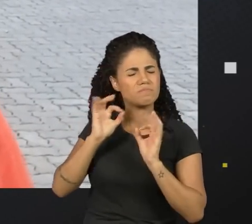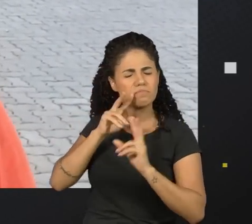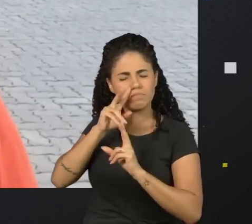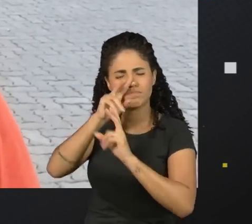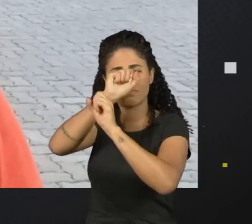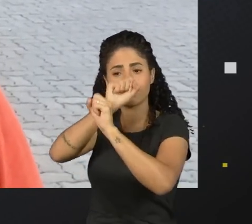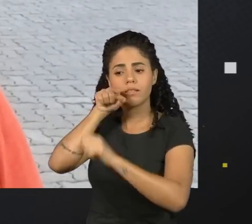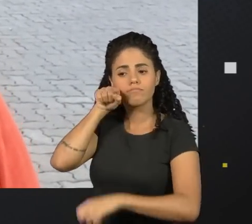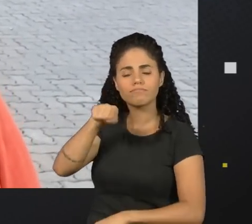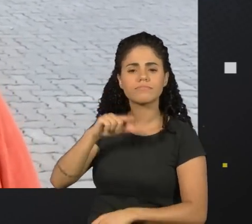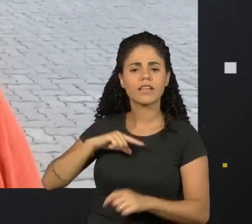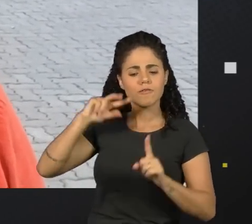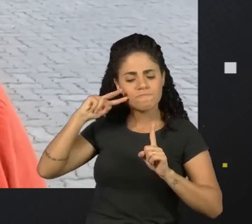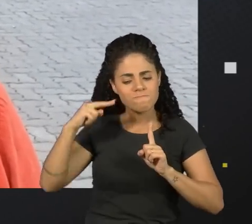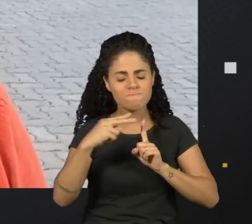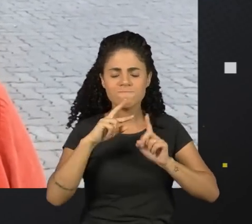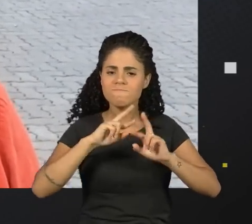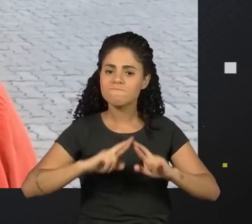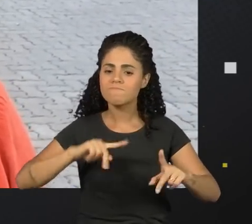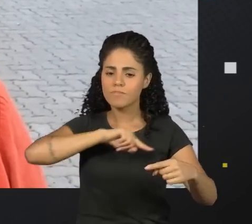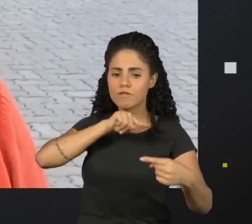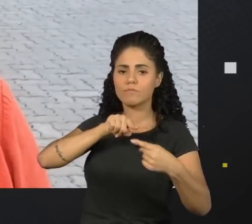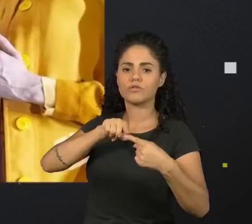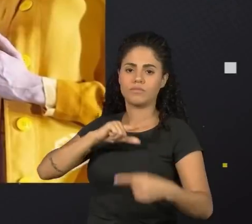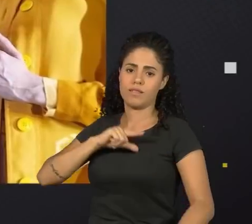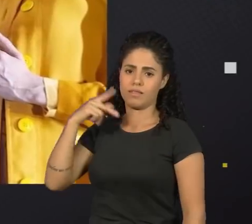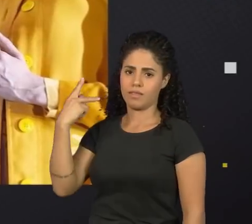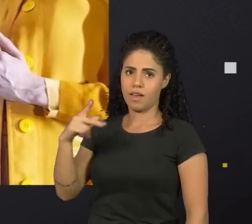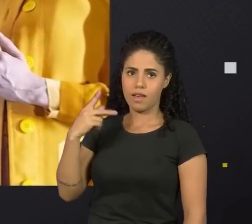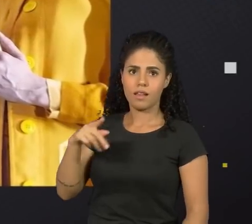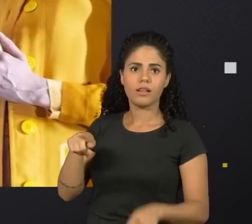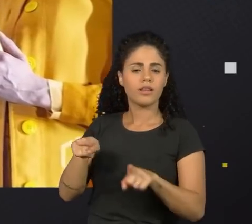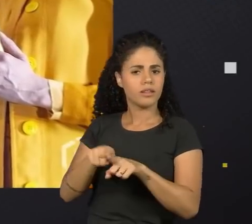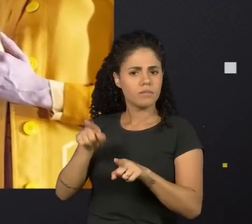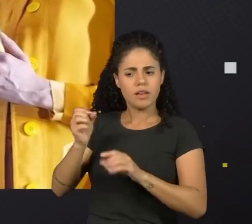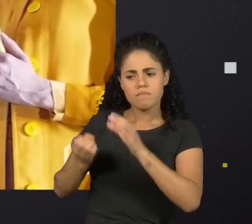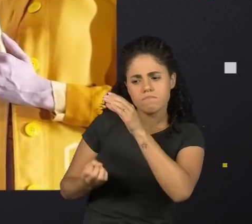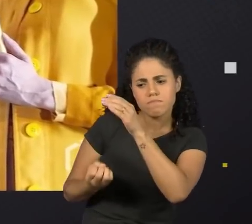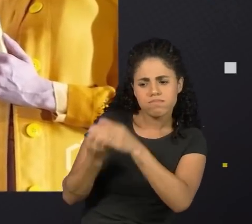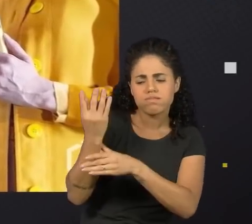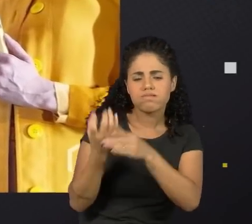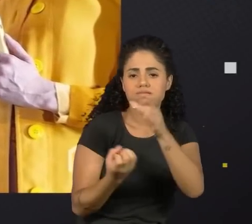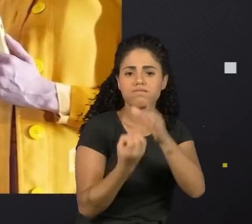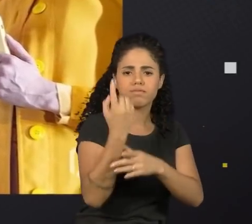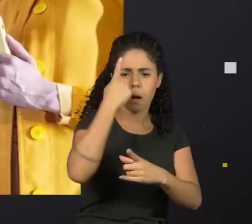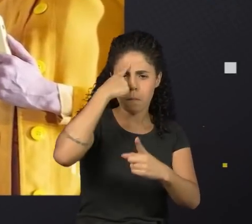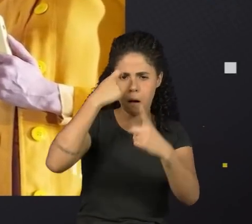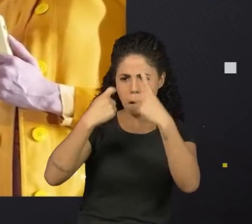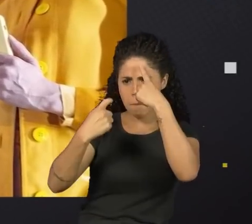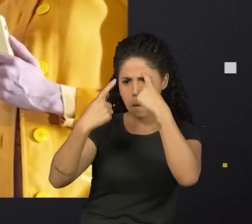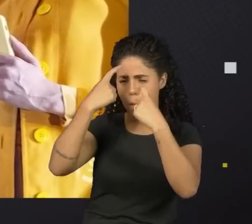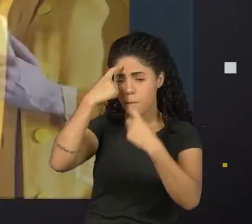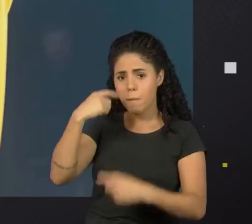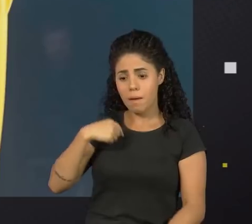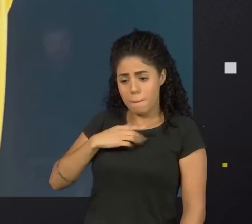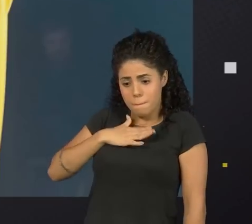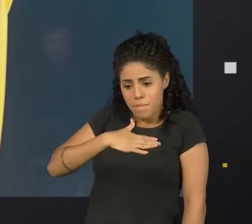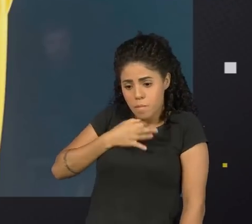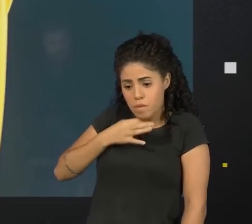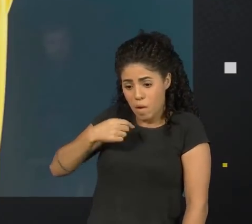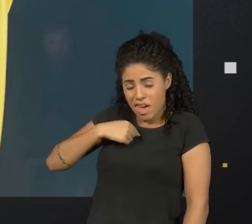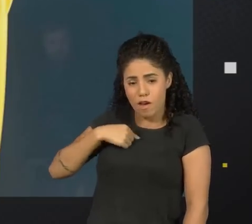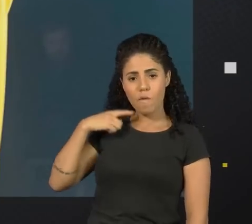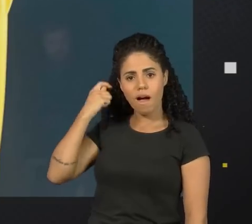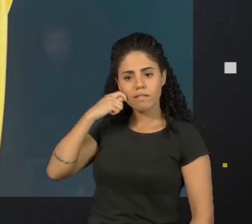visão muito precisa do que ele quer, um grande criador. E para mim, como